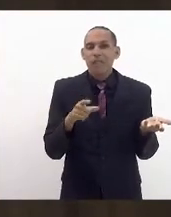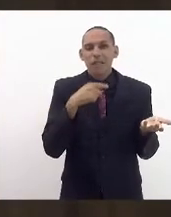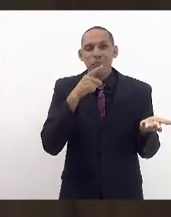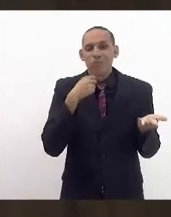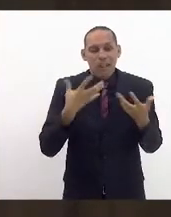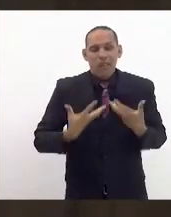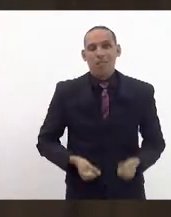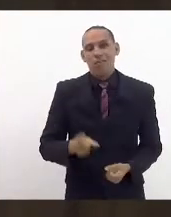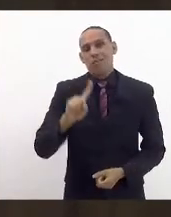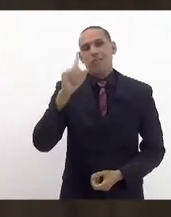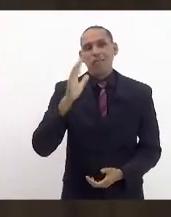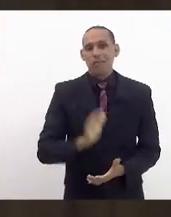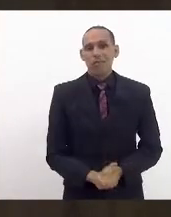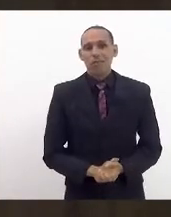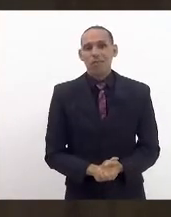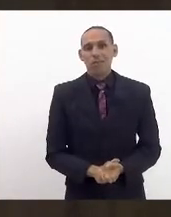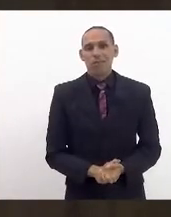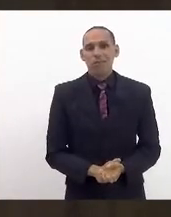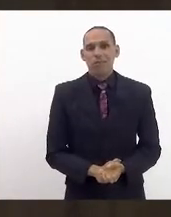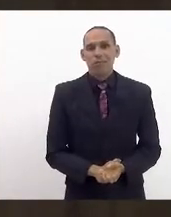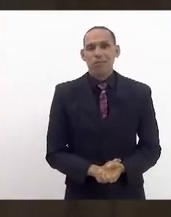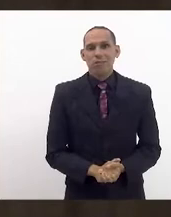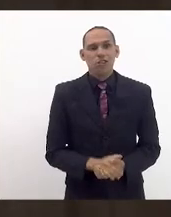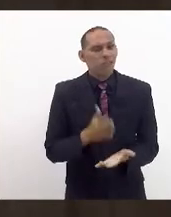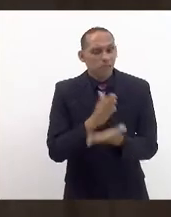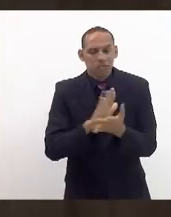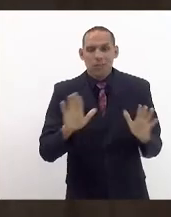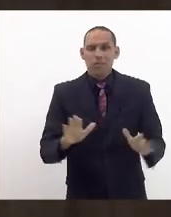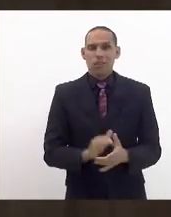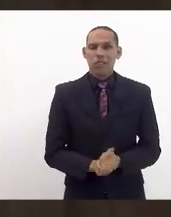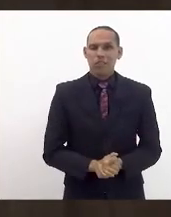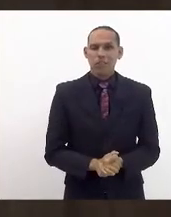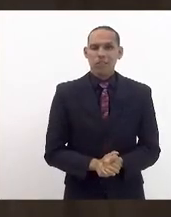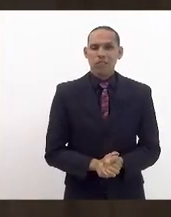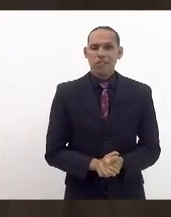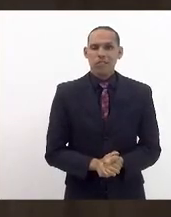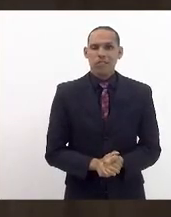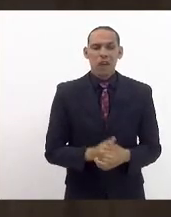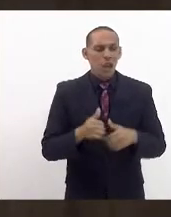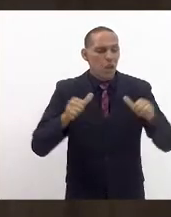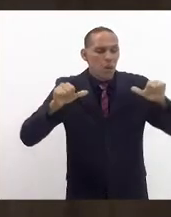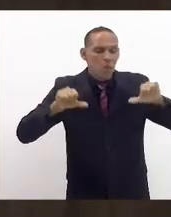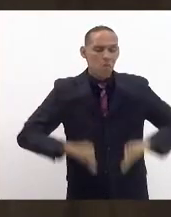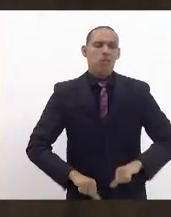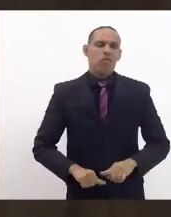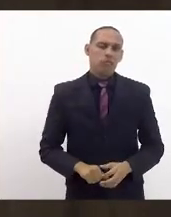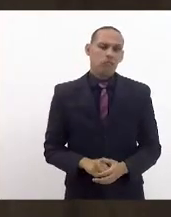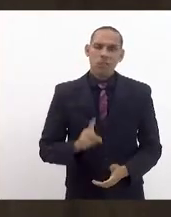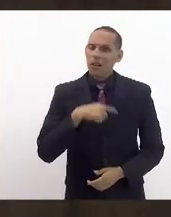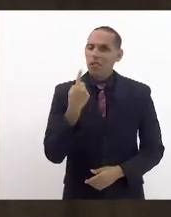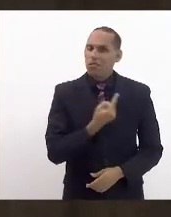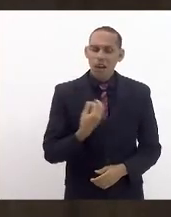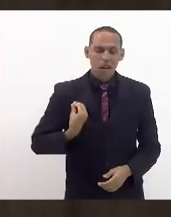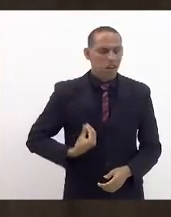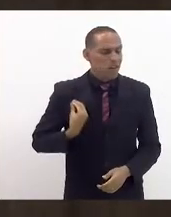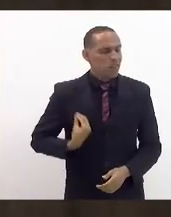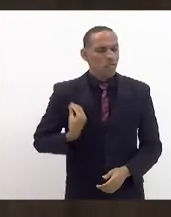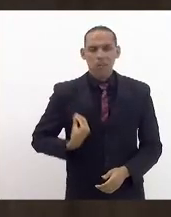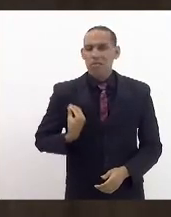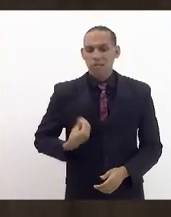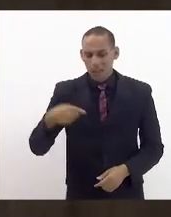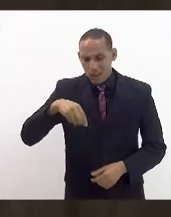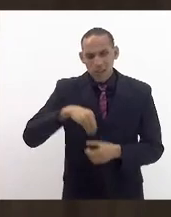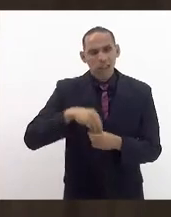aguentar. É a gota d'água. É uma situação muito ruim que nós temos vivenciado dentro